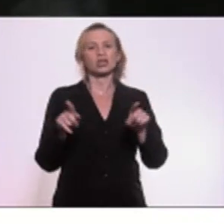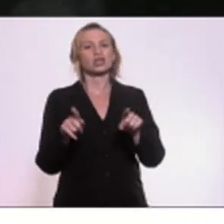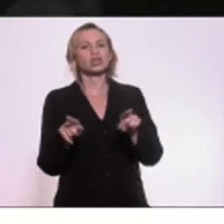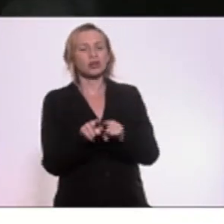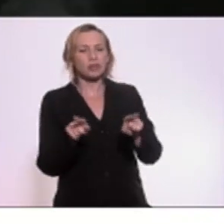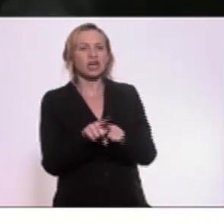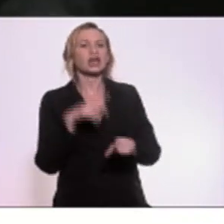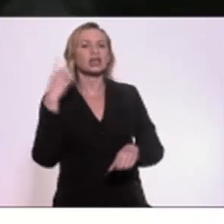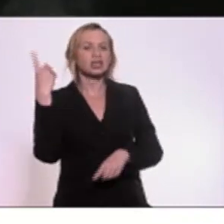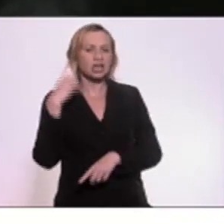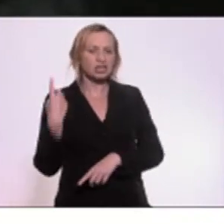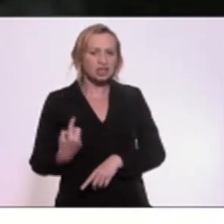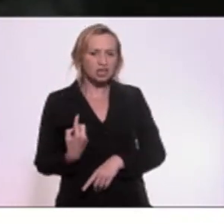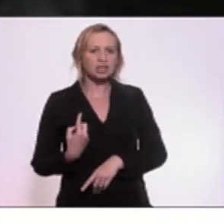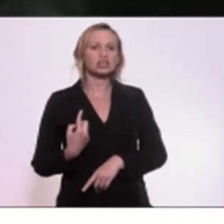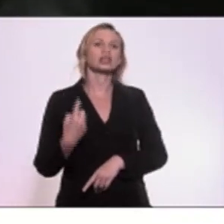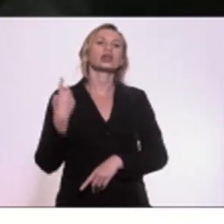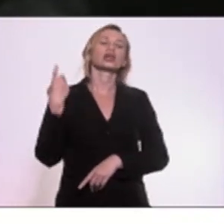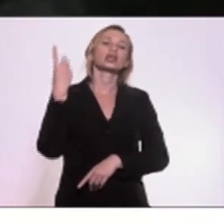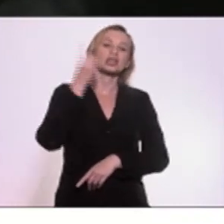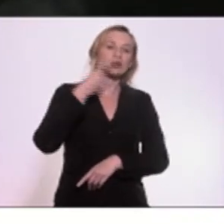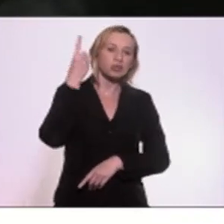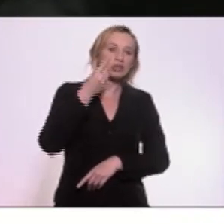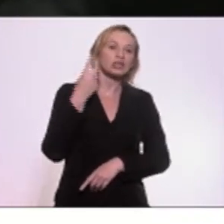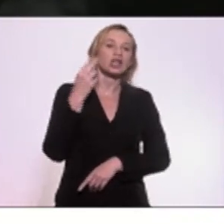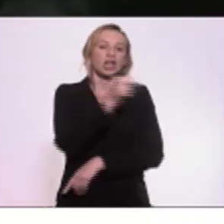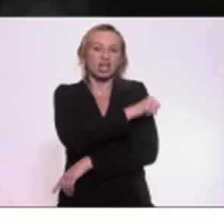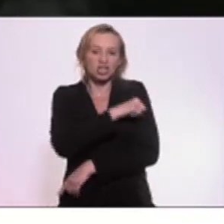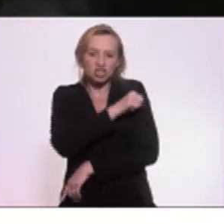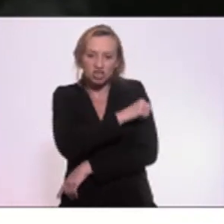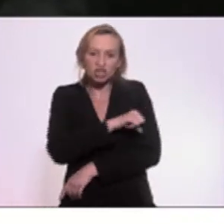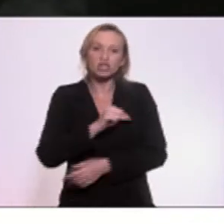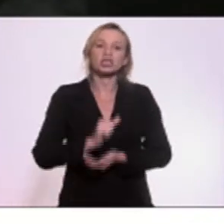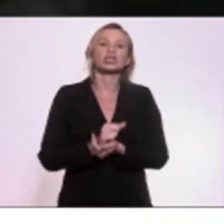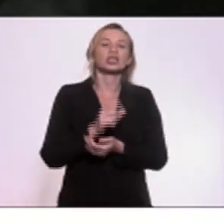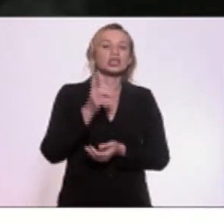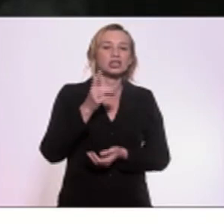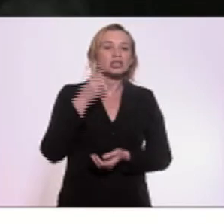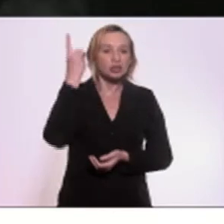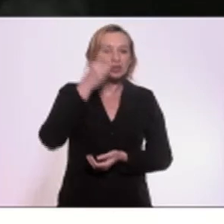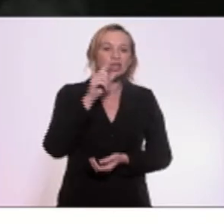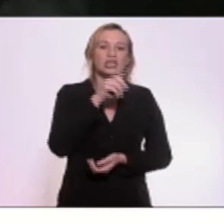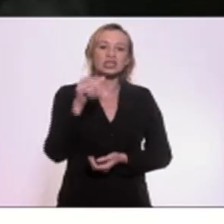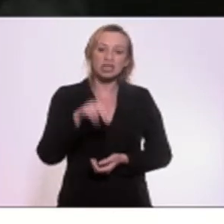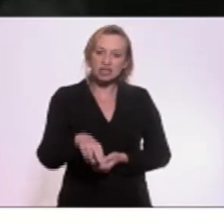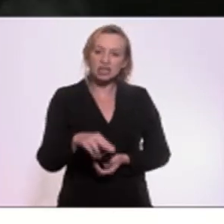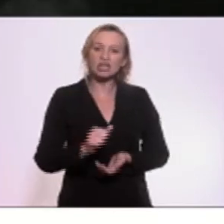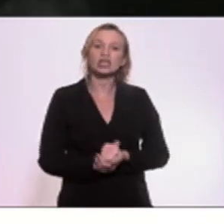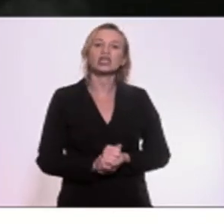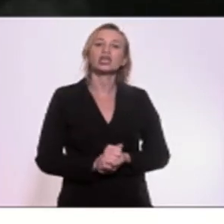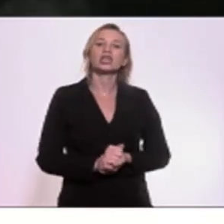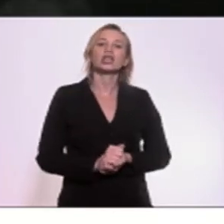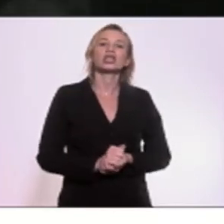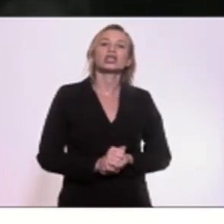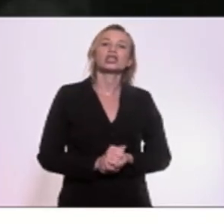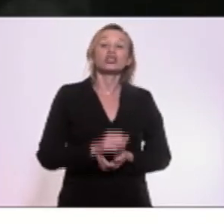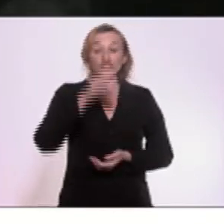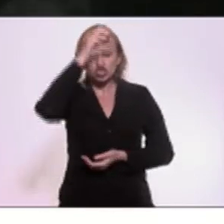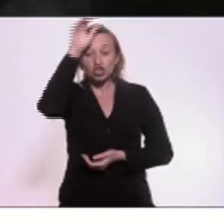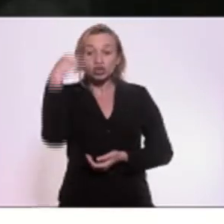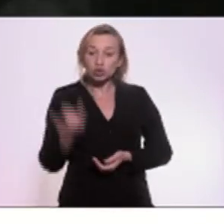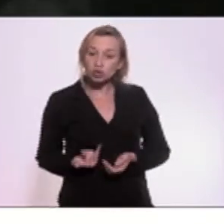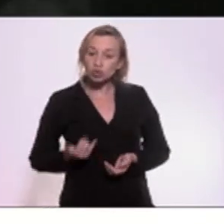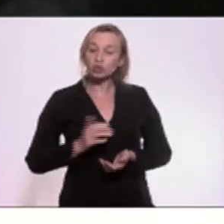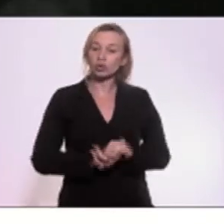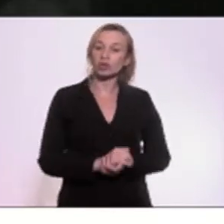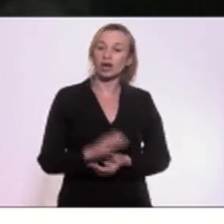deputada Dani Monteiro, a deputada Rejane, a deputada Zeidan, enfim, que traz Tia Ju, que traz